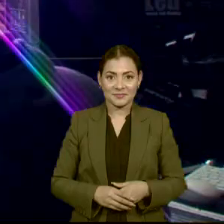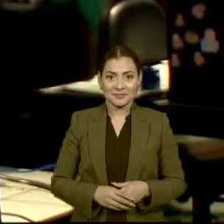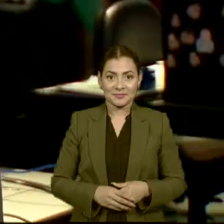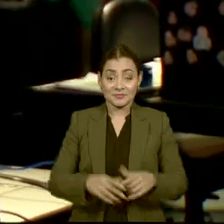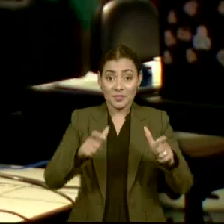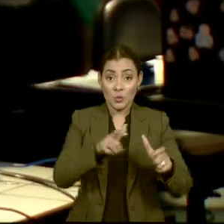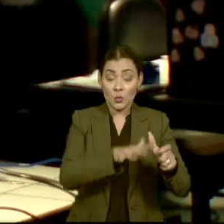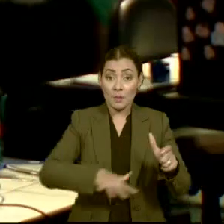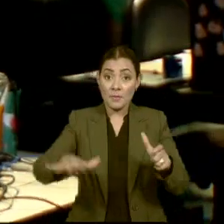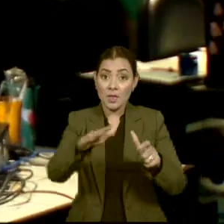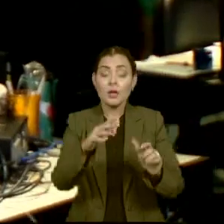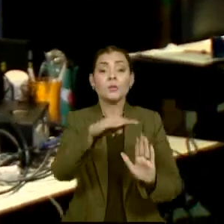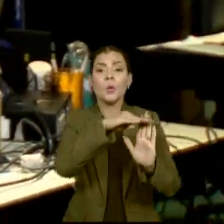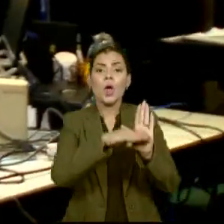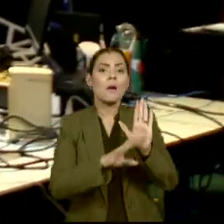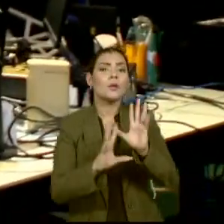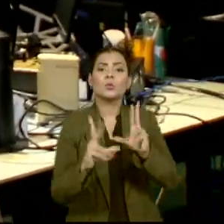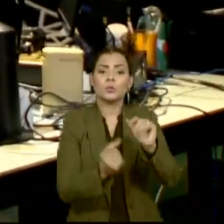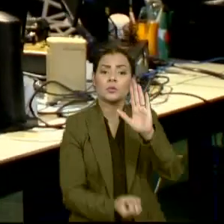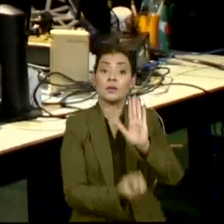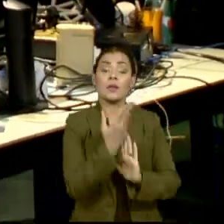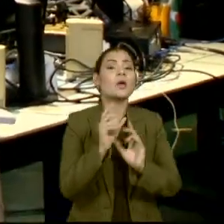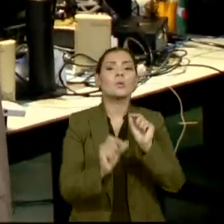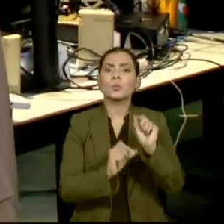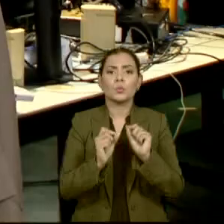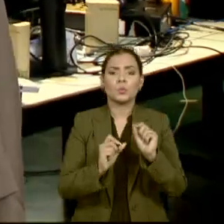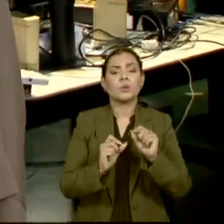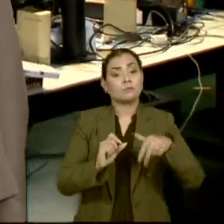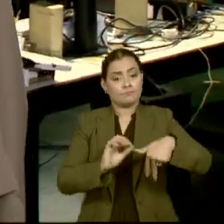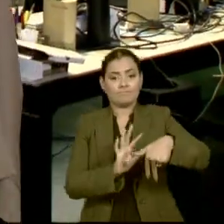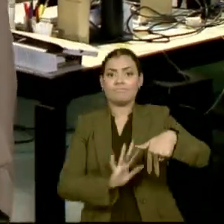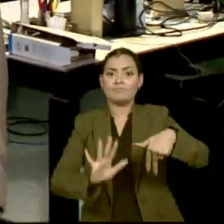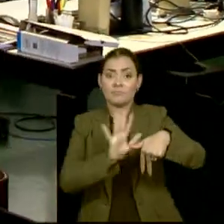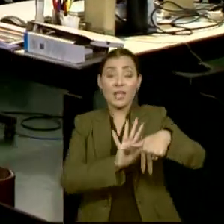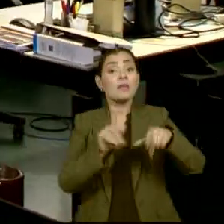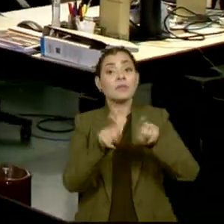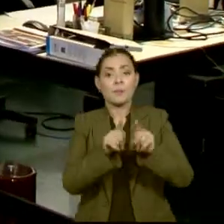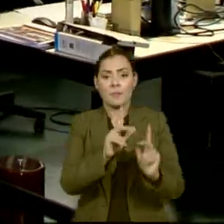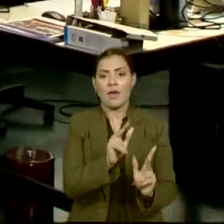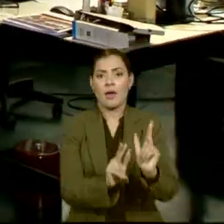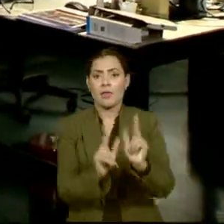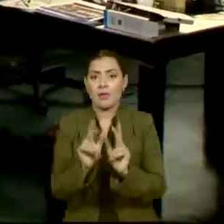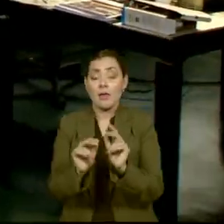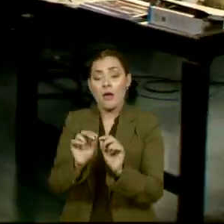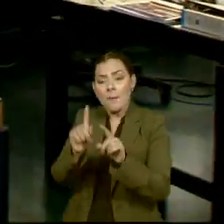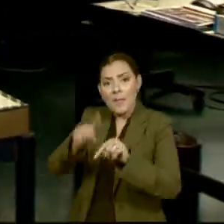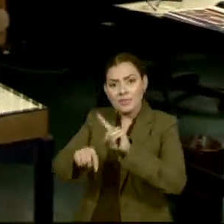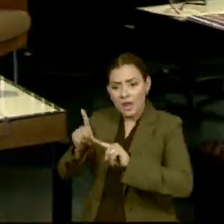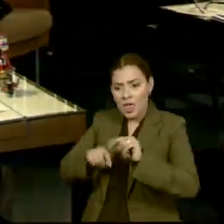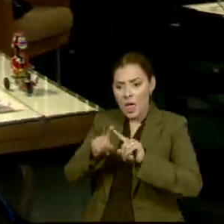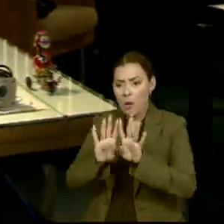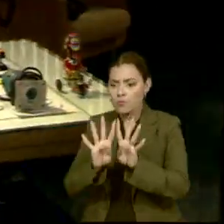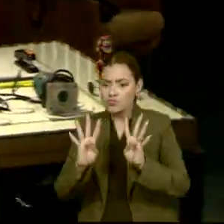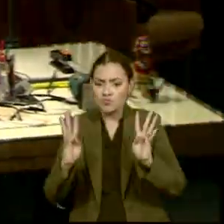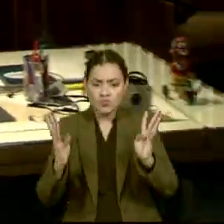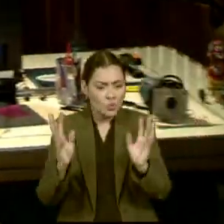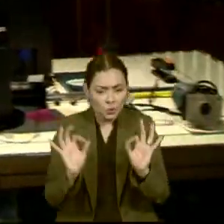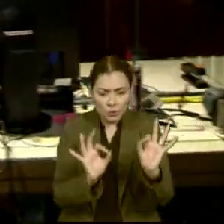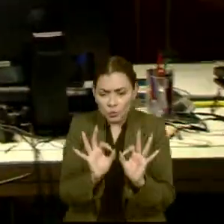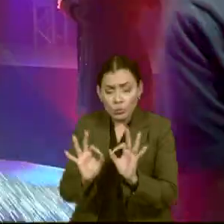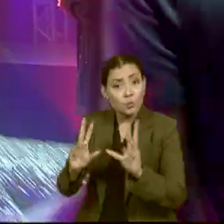Os ambientes dos programas são criados pela cenografia. Aqui trabalham cenógrafos, produtores de objetos, contra-regras.